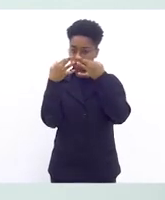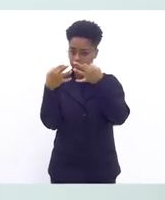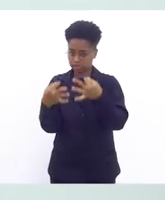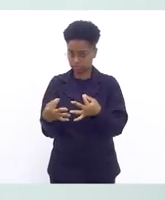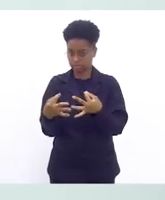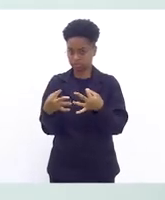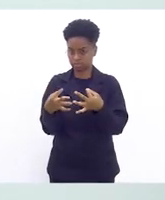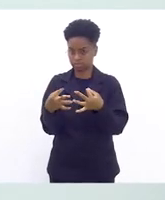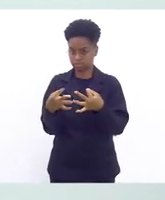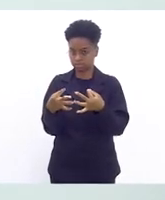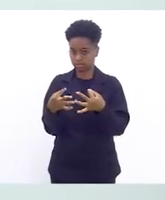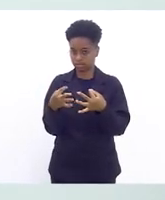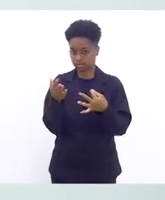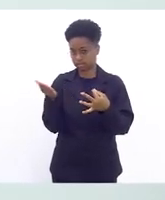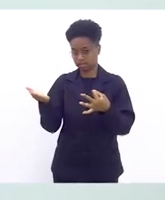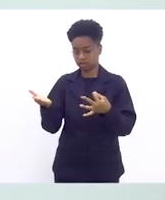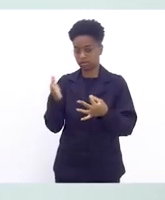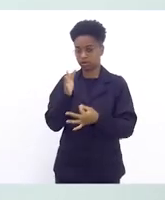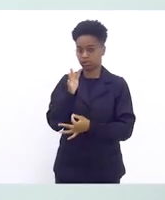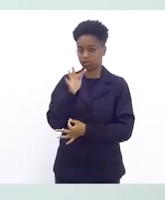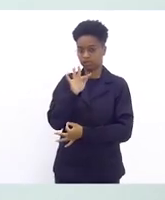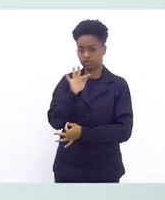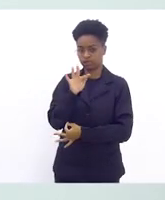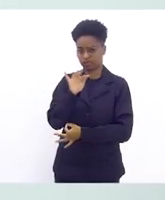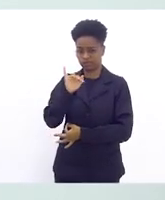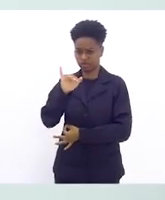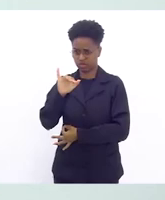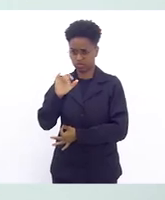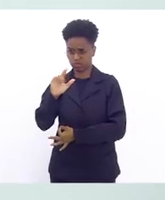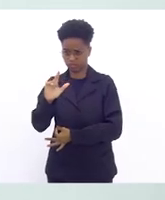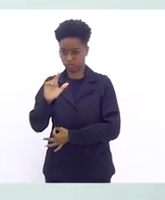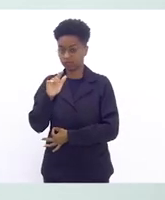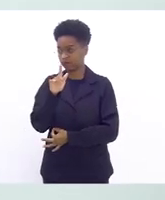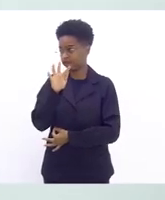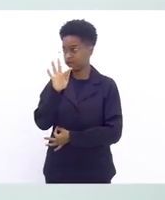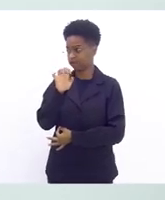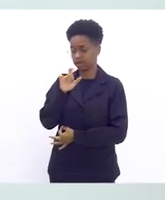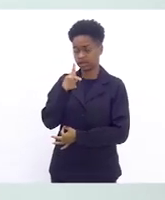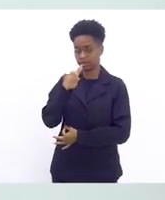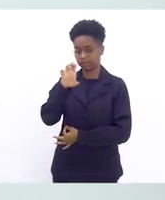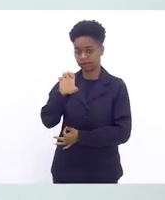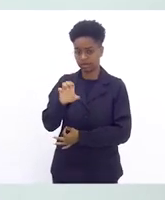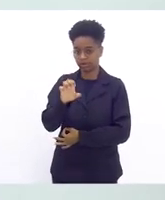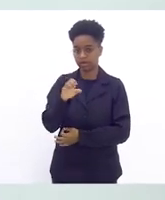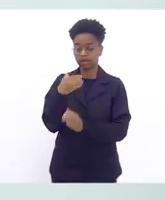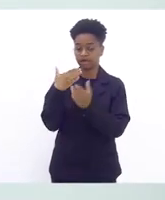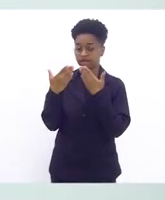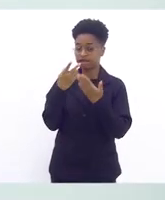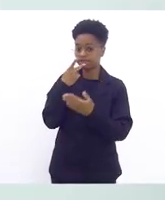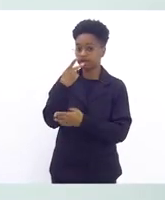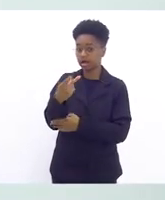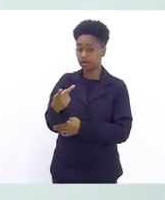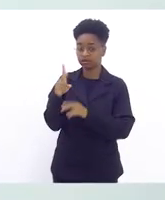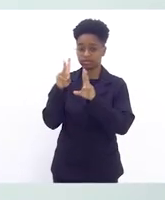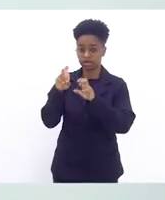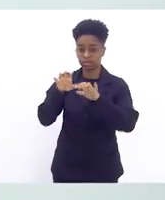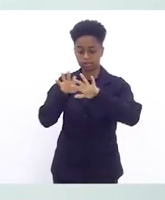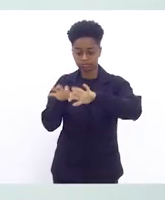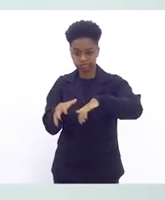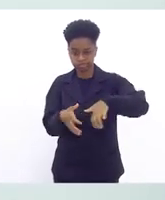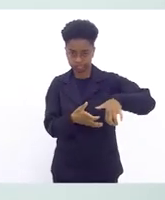que o doutor Fiuk vocês estão falando da tua Filipe do Enéas estão falando do desassoreamento